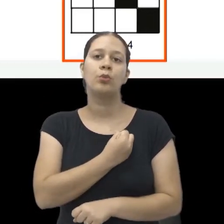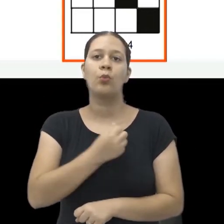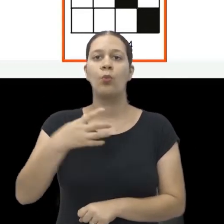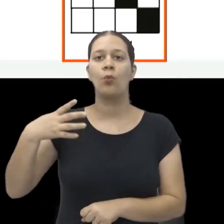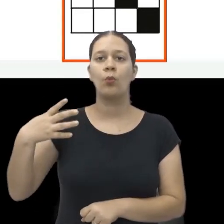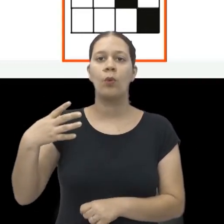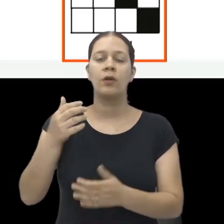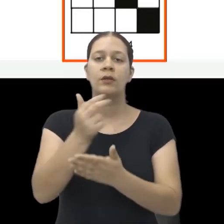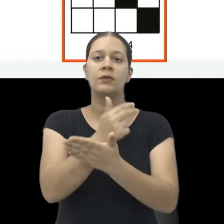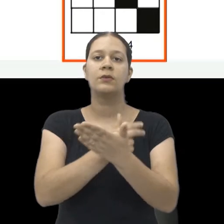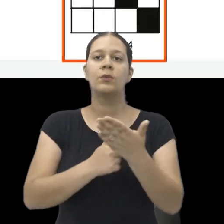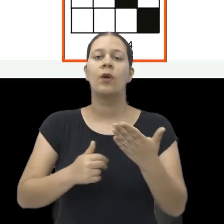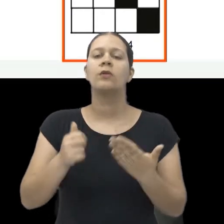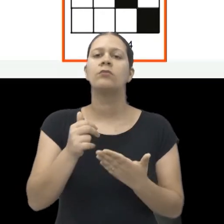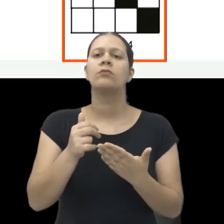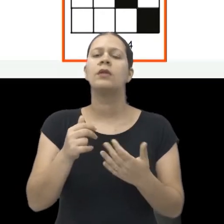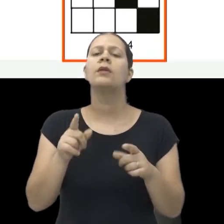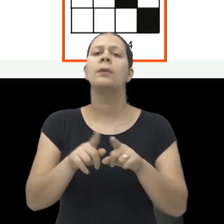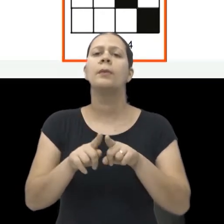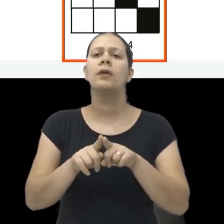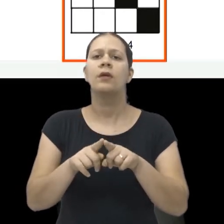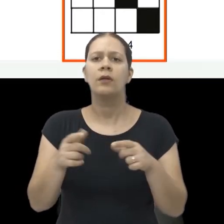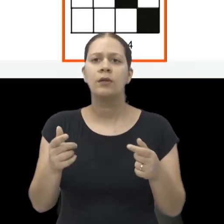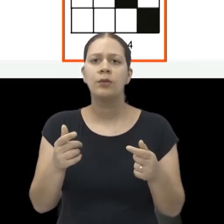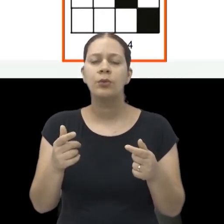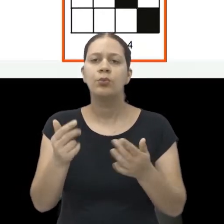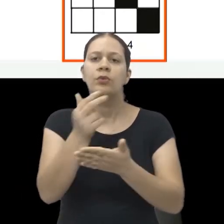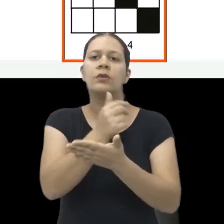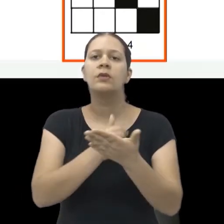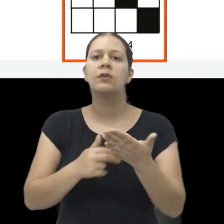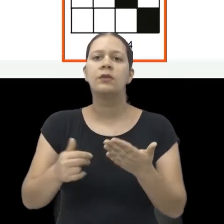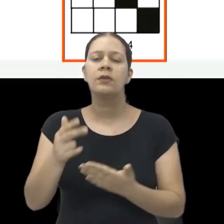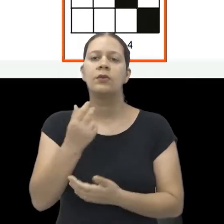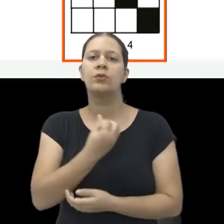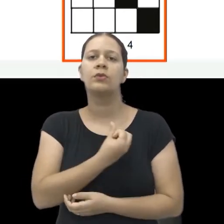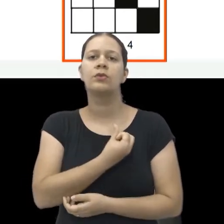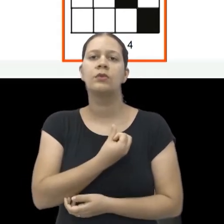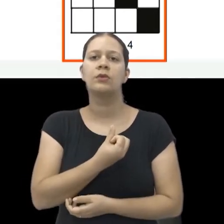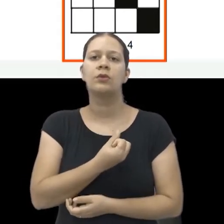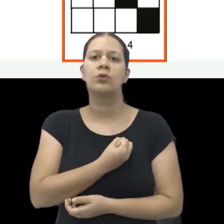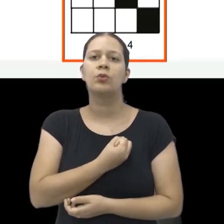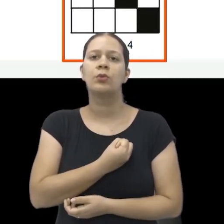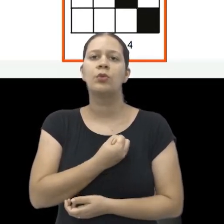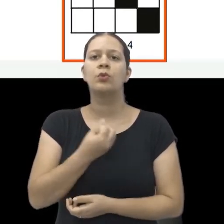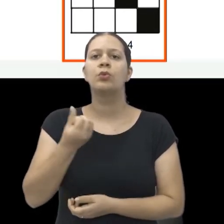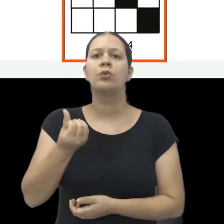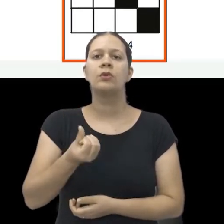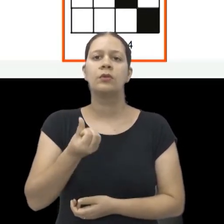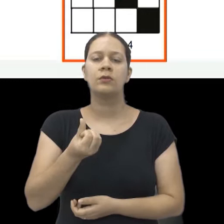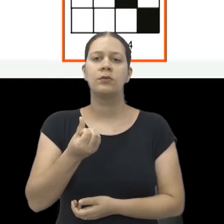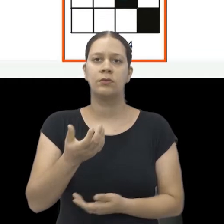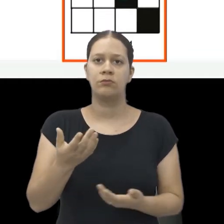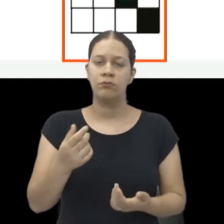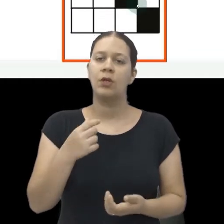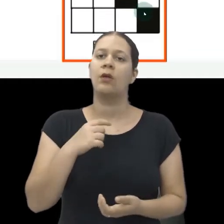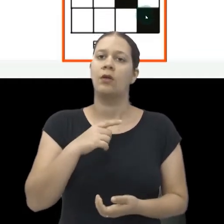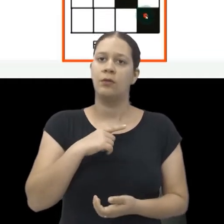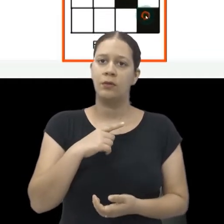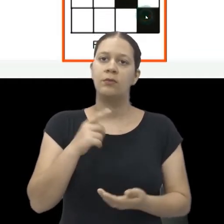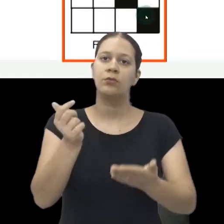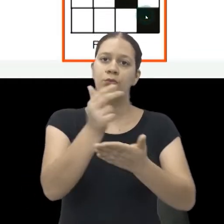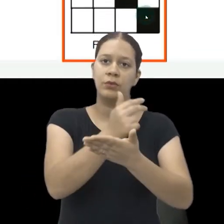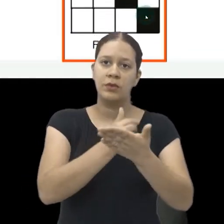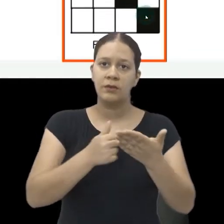figura 4? E na figura 6? Já vimos que na figura 4 eu vou ter 4